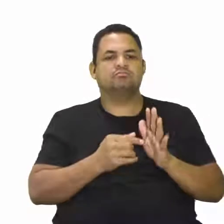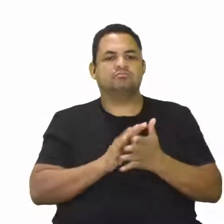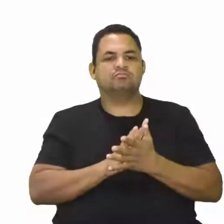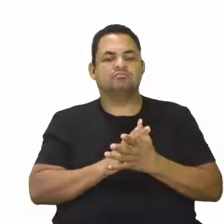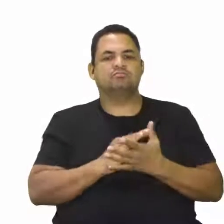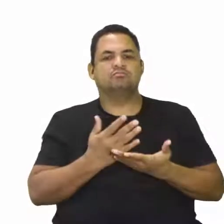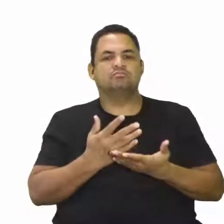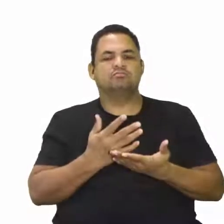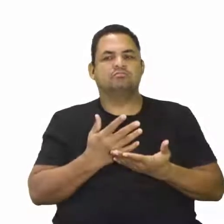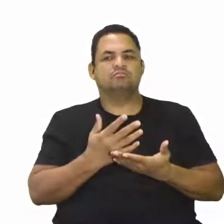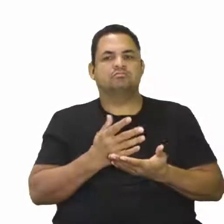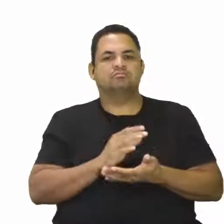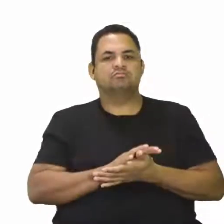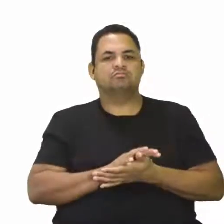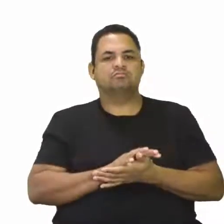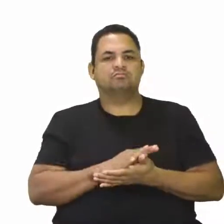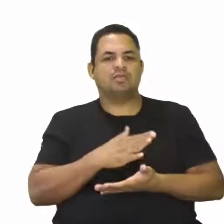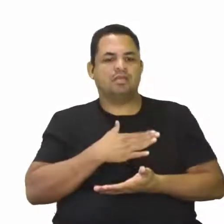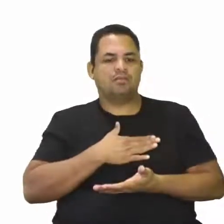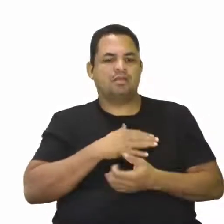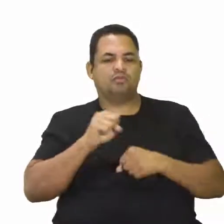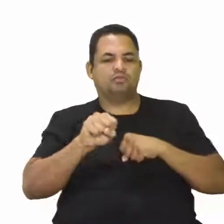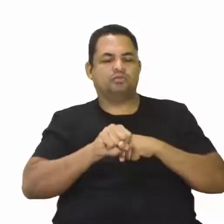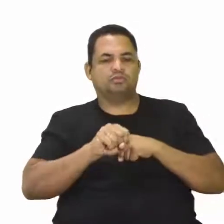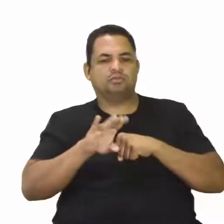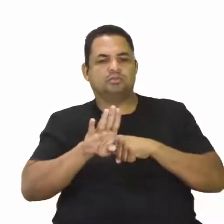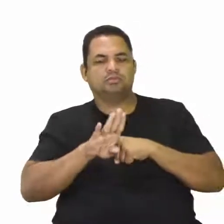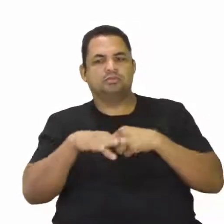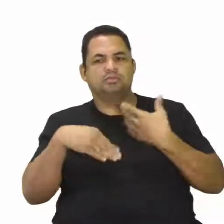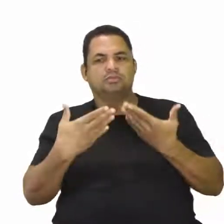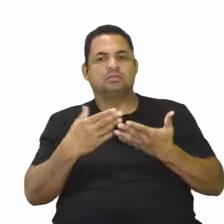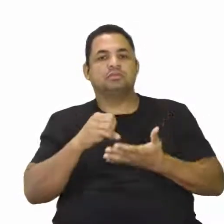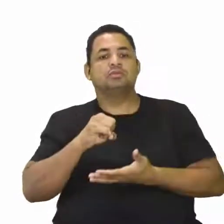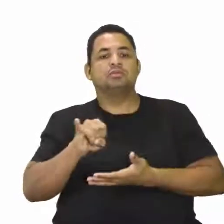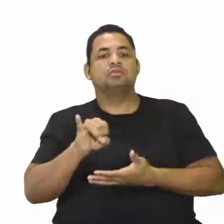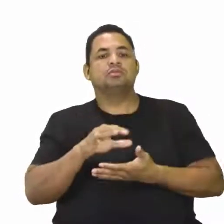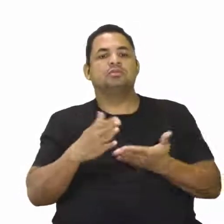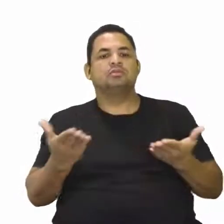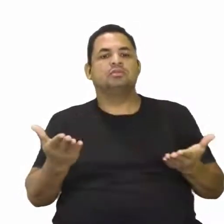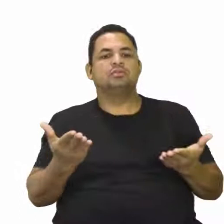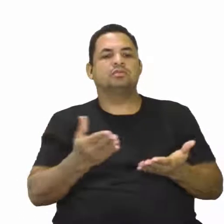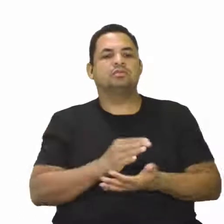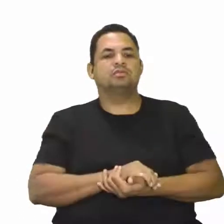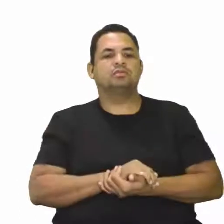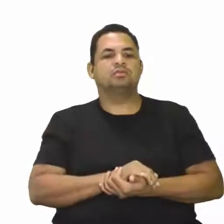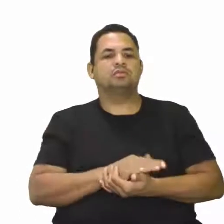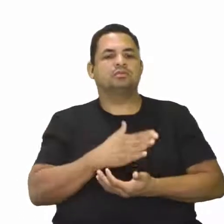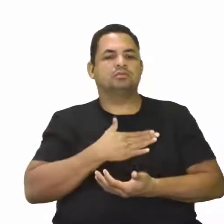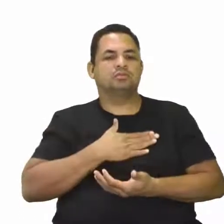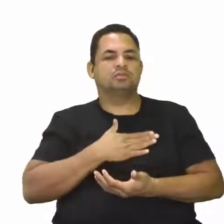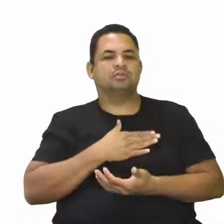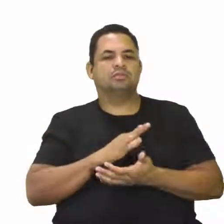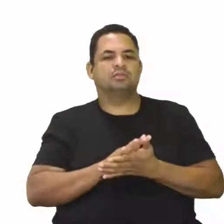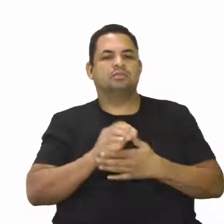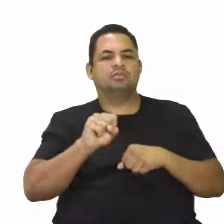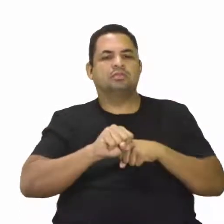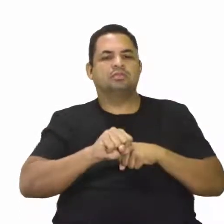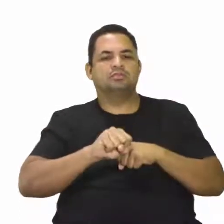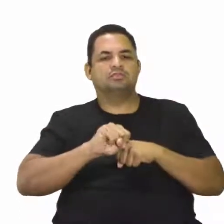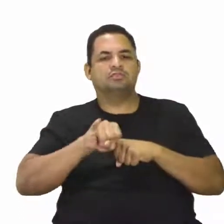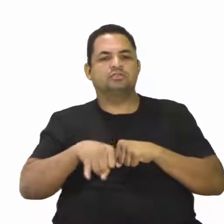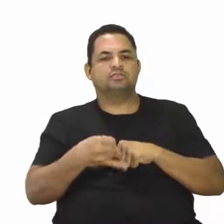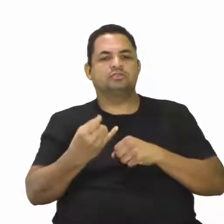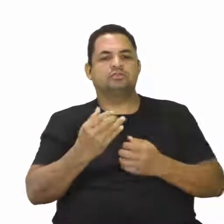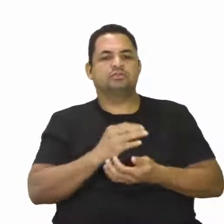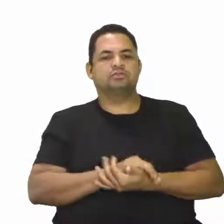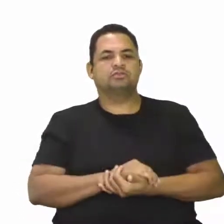se referindo ao meu substantivo ou se ele está se referindo ao meu adjetivo, né? Ou seja,